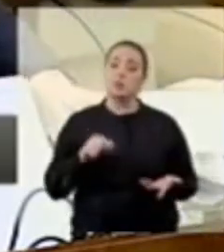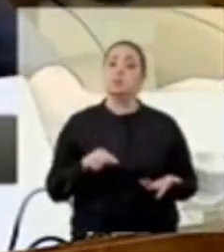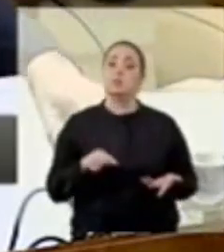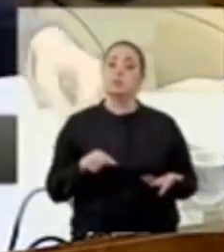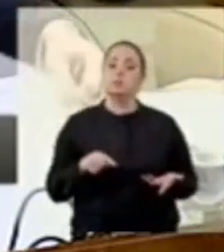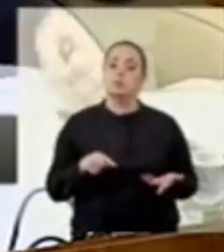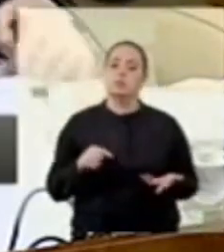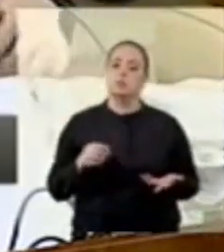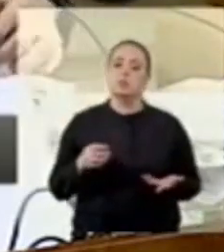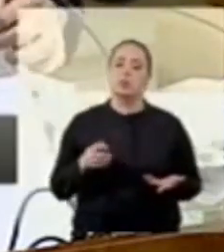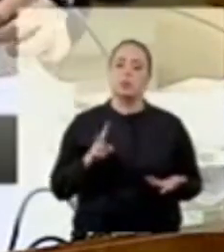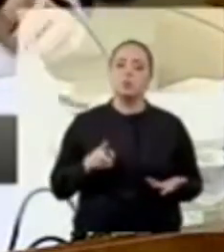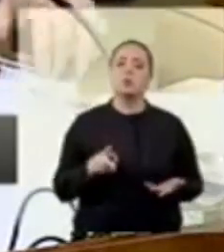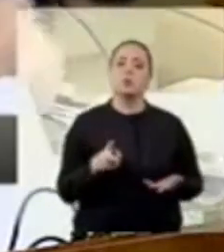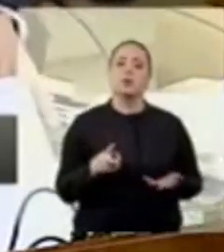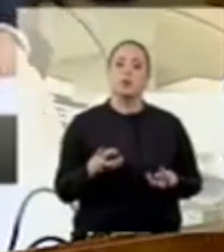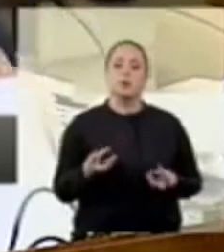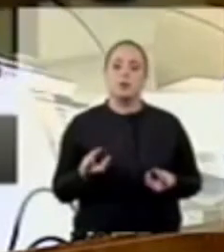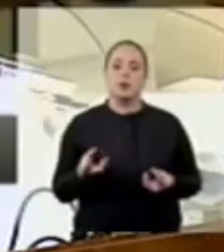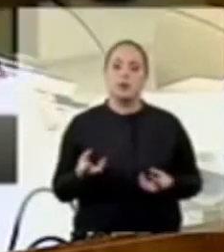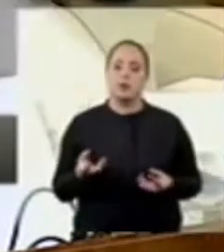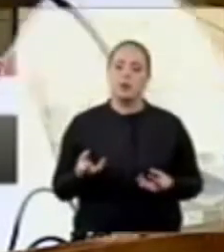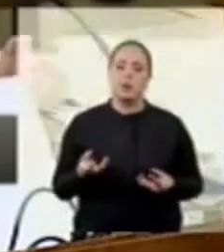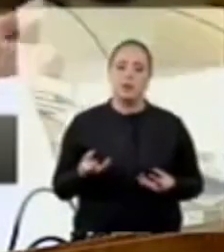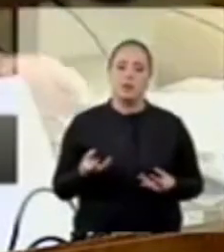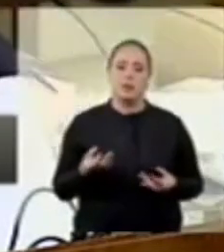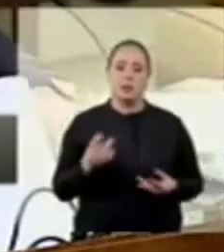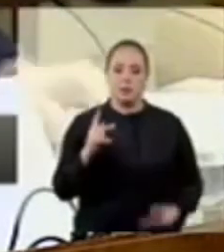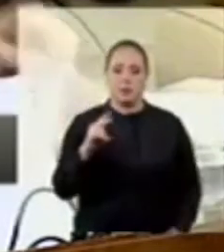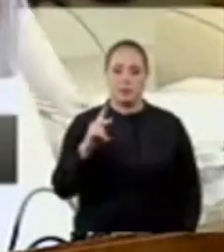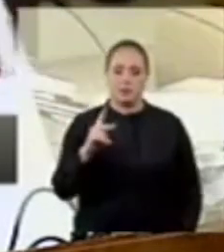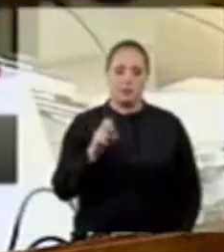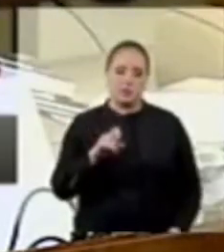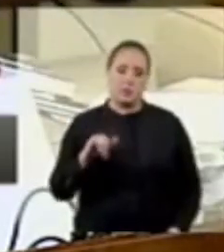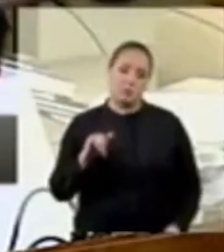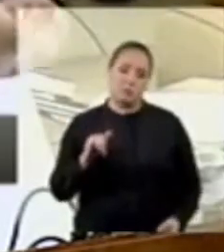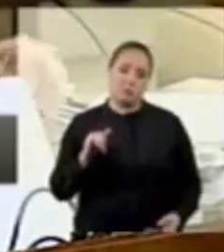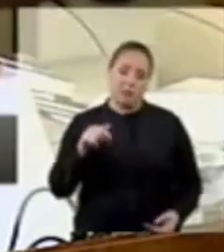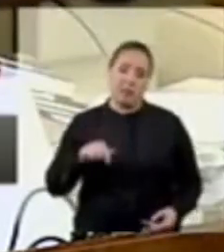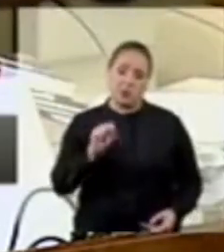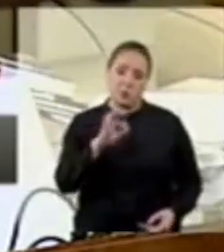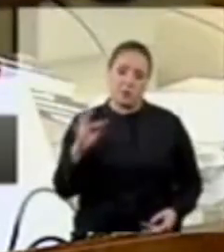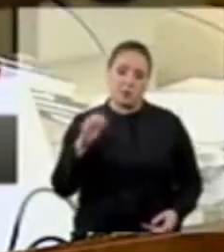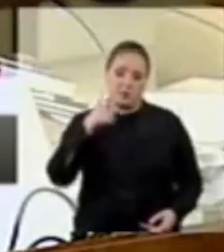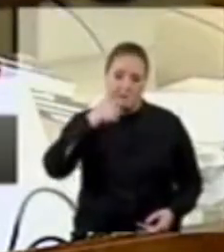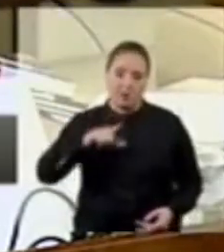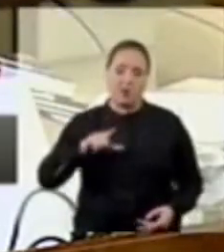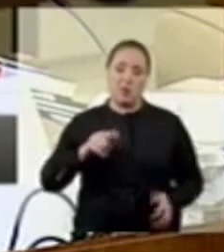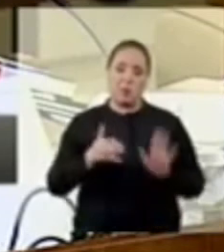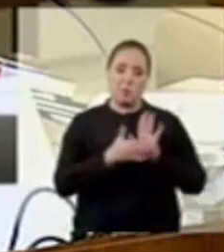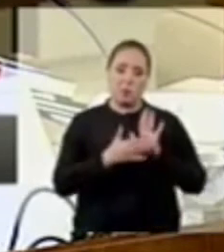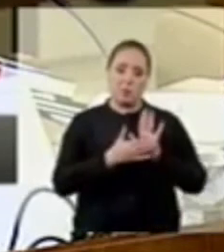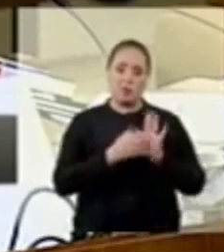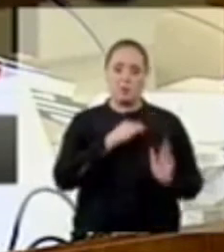prevalecer se preenche prevalecerá que em plenário até do ouro sugerida pelo ministro dias tóffoli